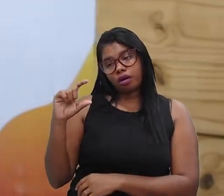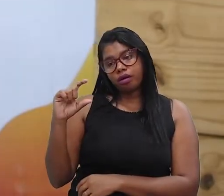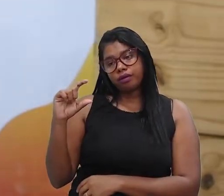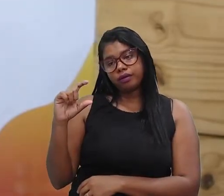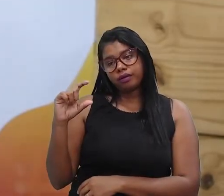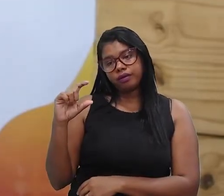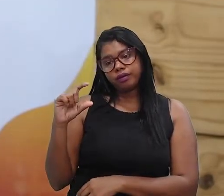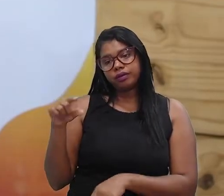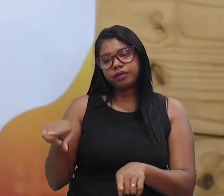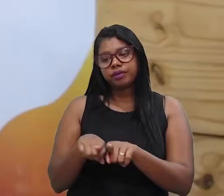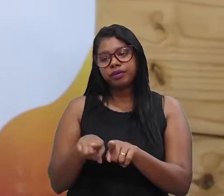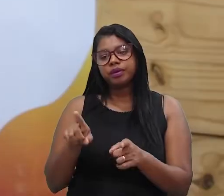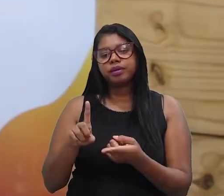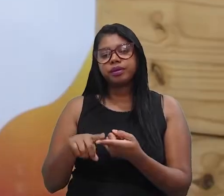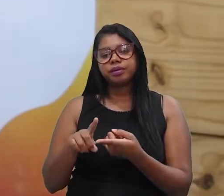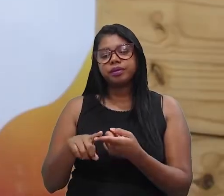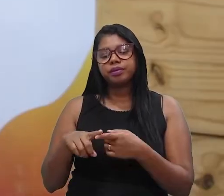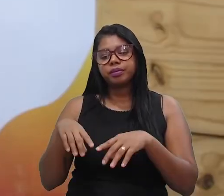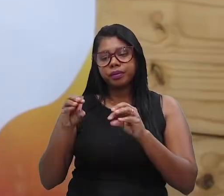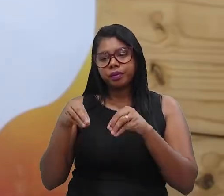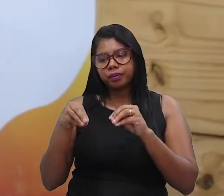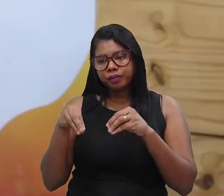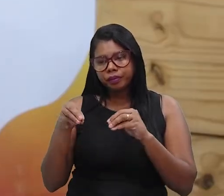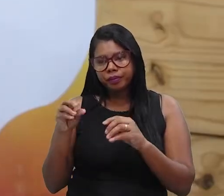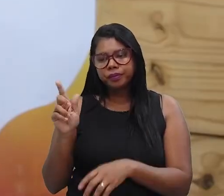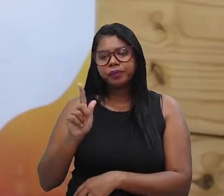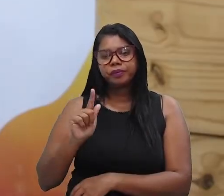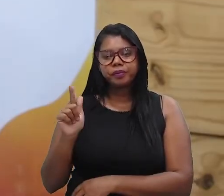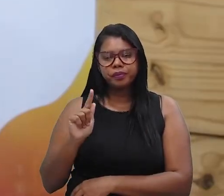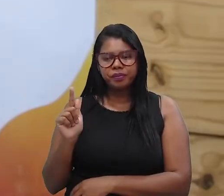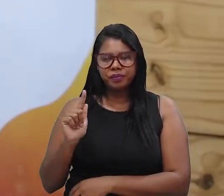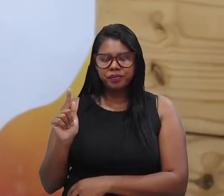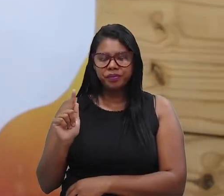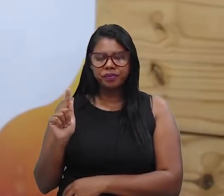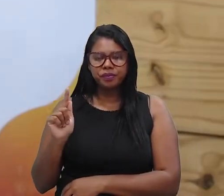PETs ou nas garrafas de